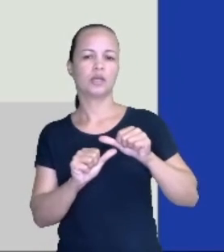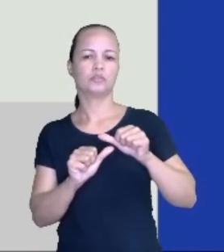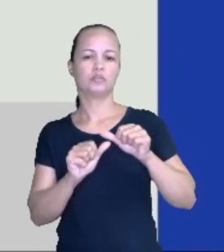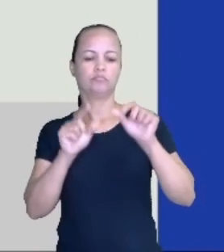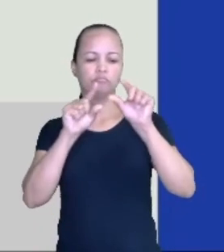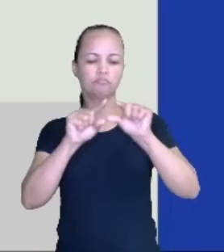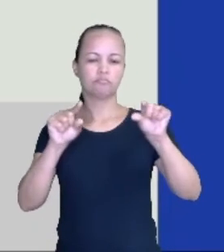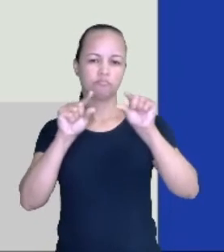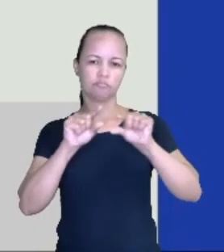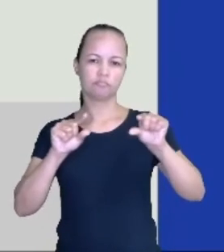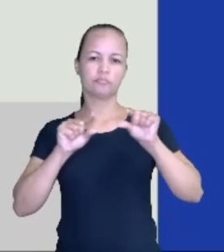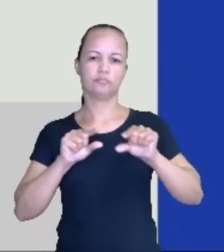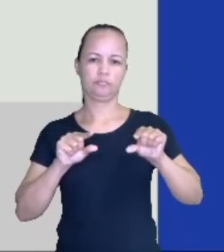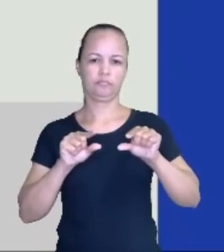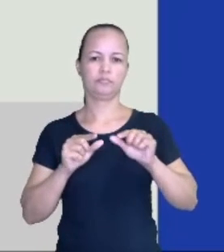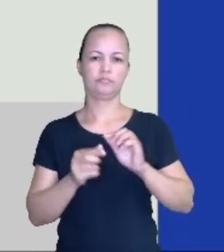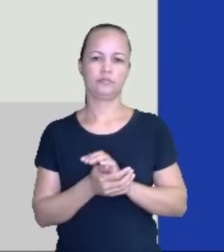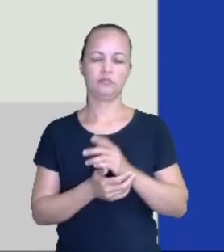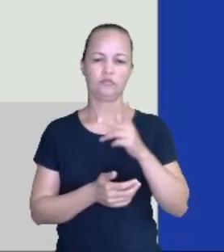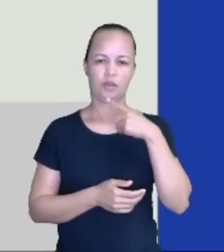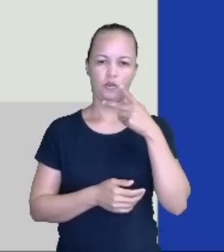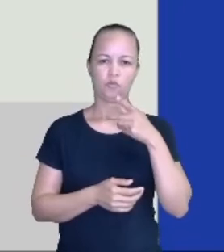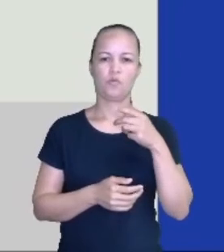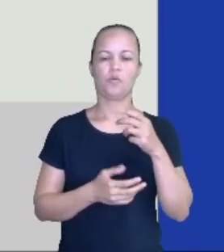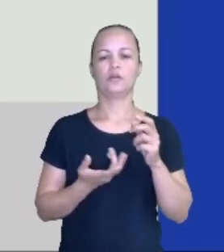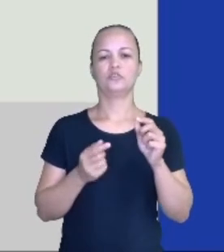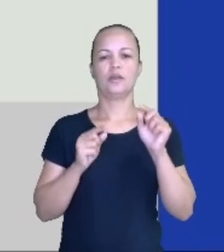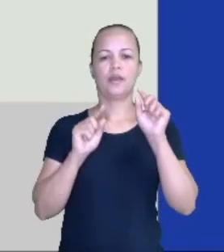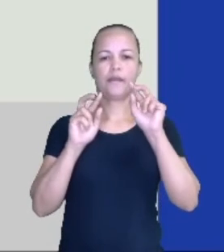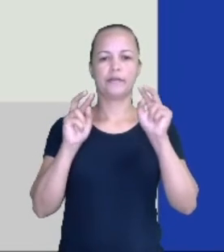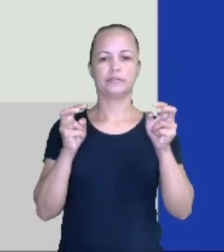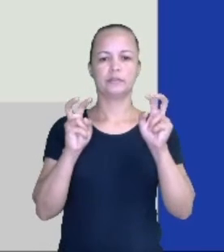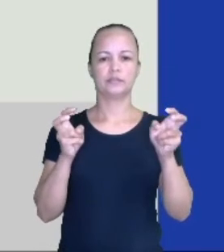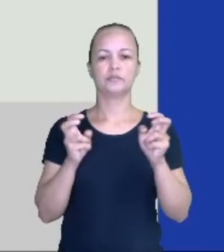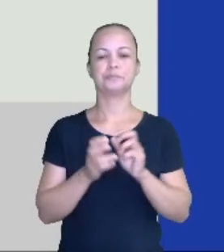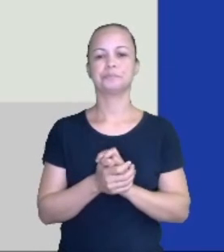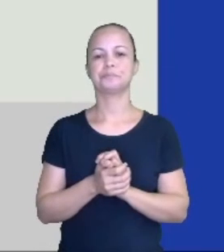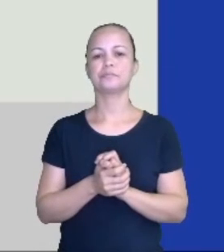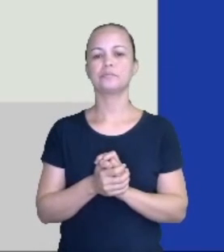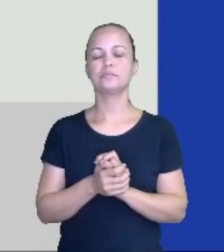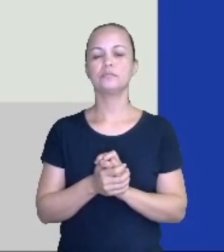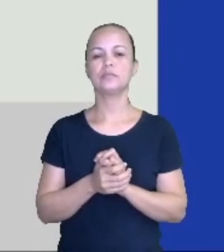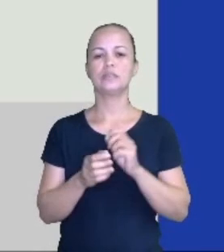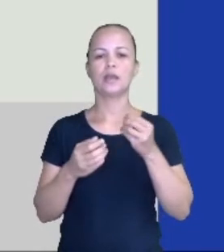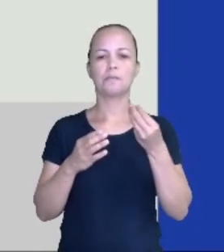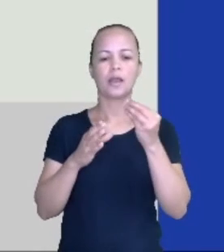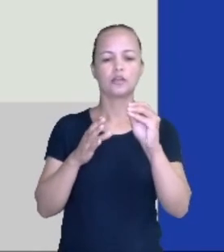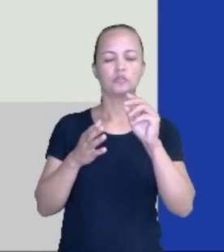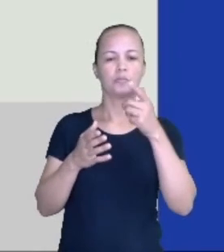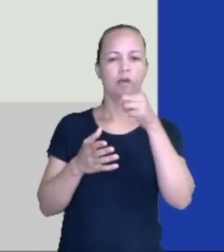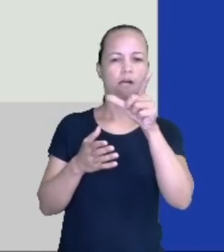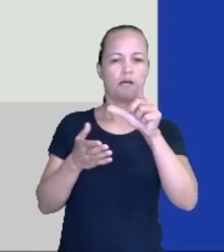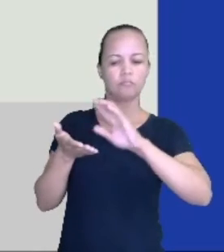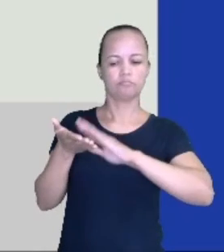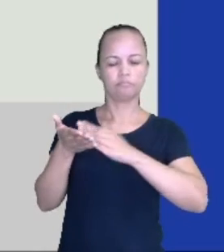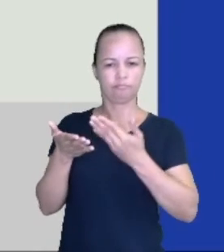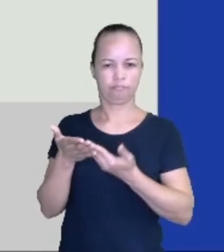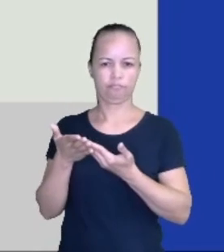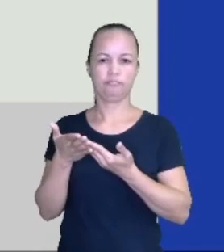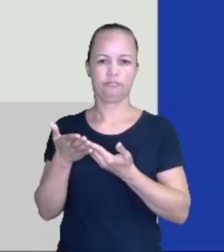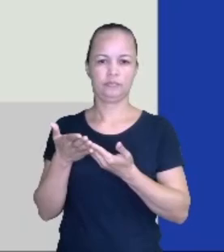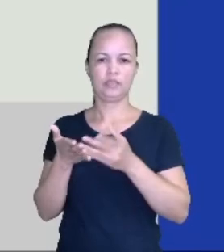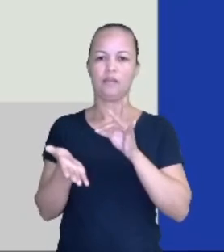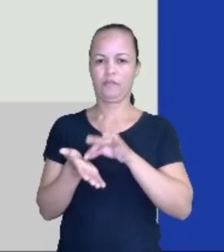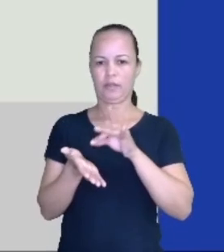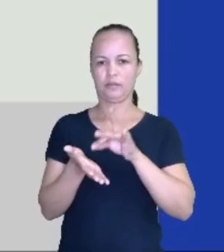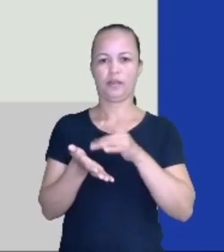frase, disseram as reticências. Ou dar margem para outras interpretações. É verdade,